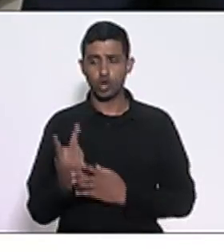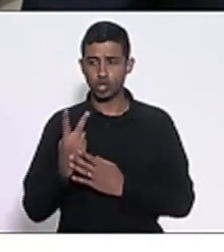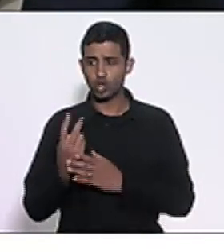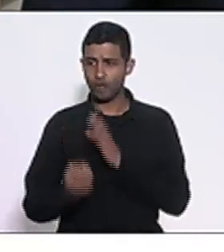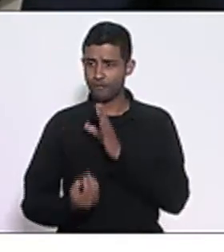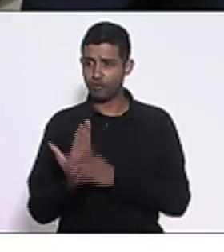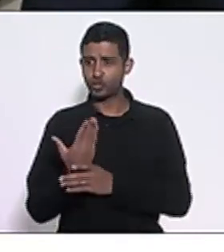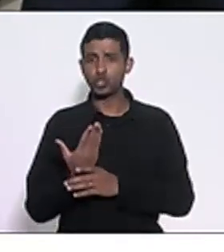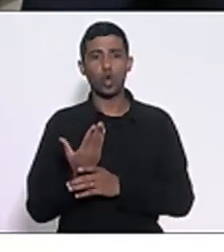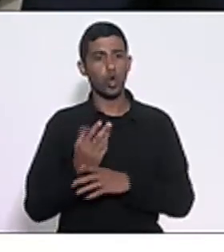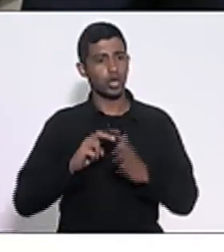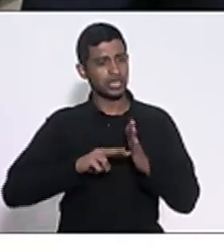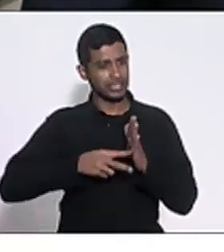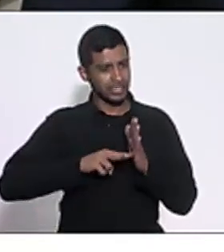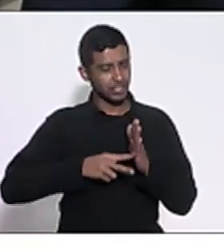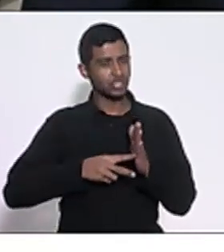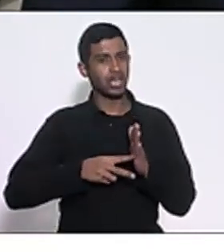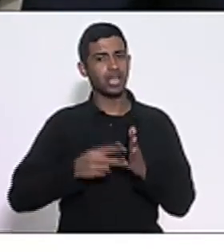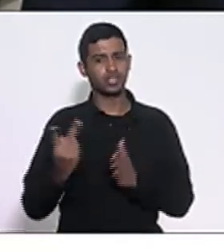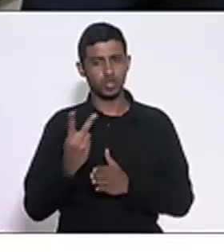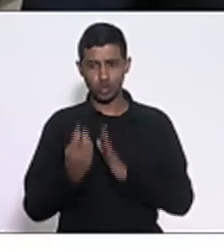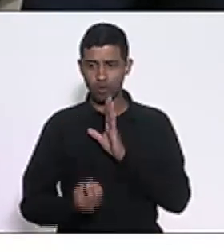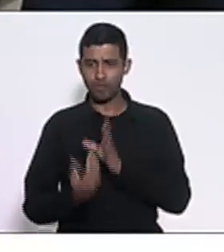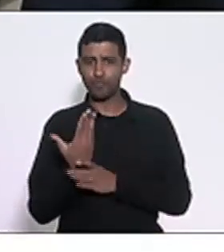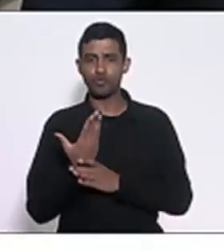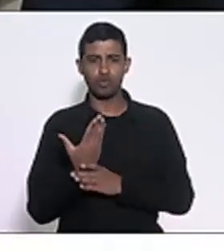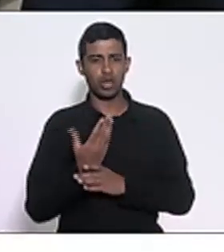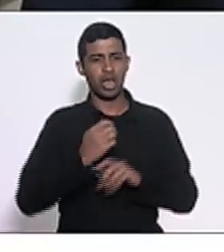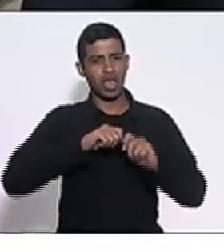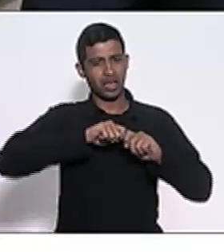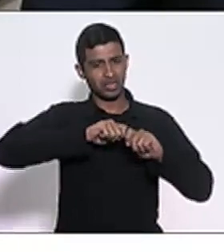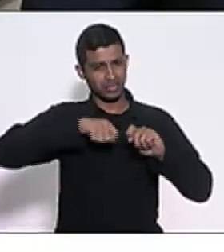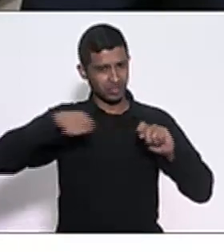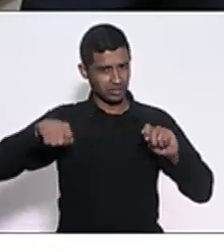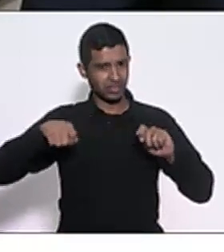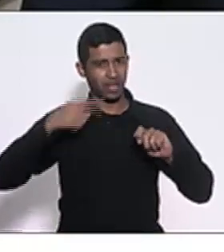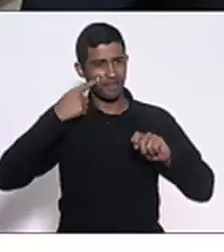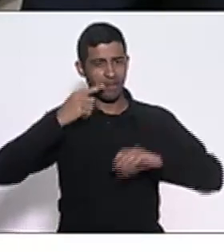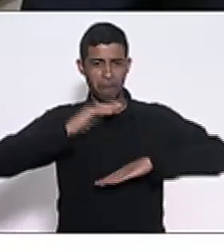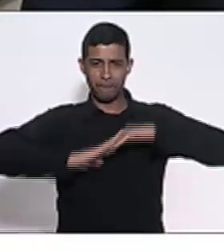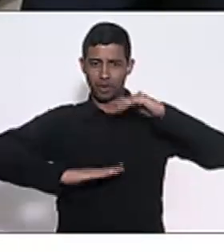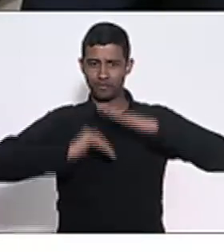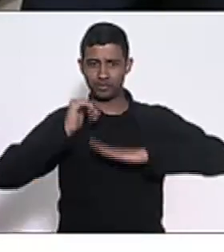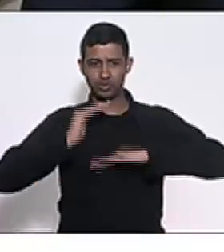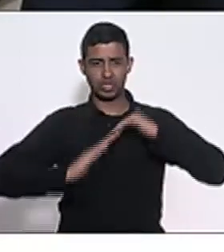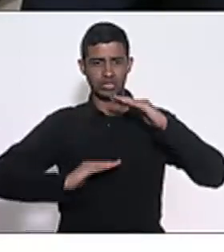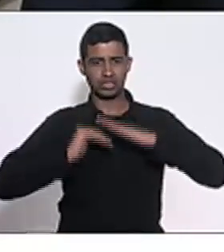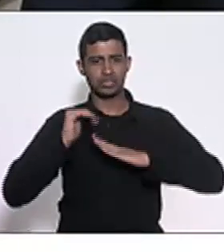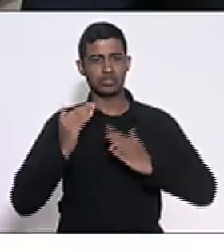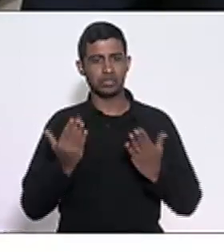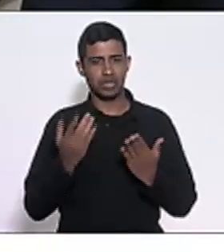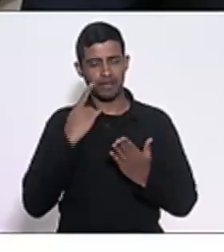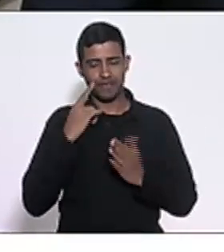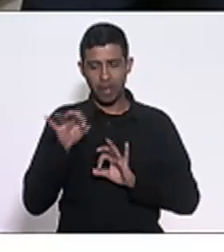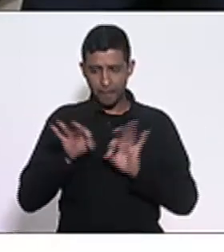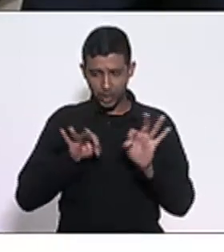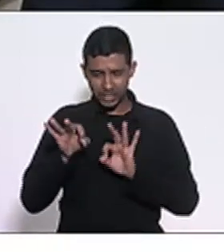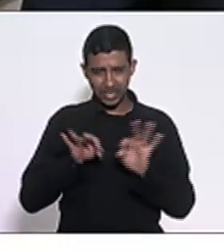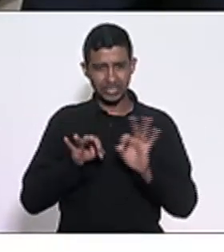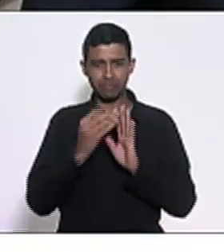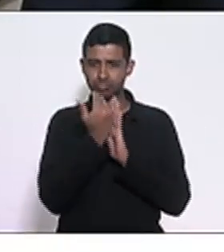sindicato, nós fomos a fundadores da associação de profissionais em processamento de